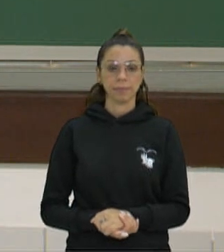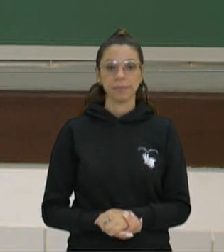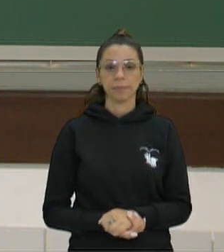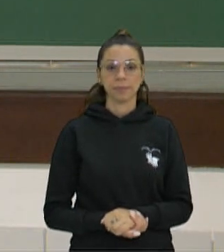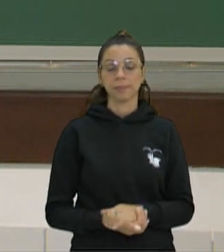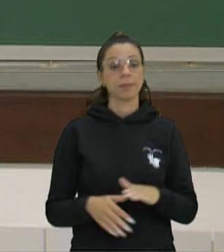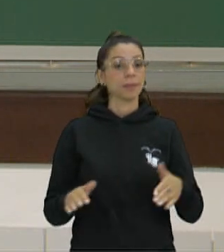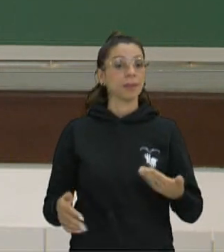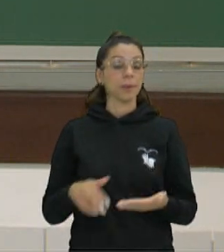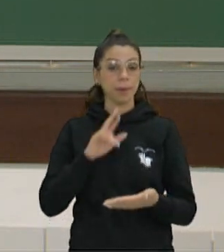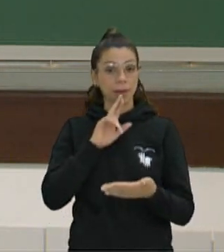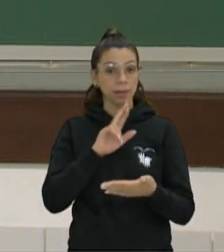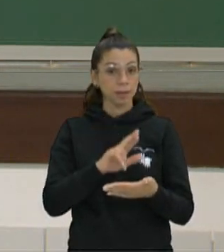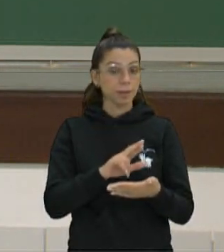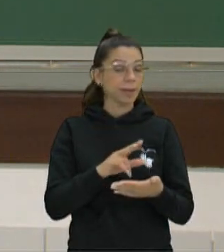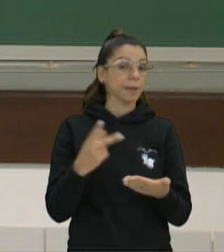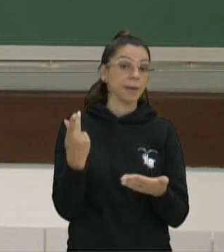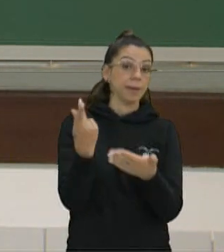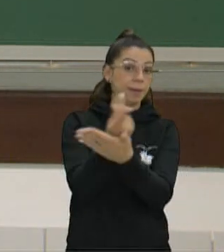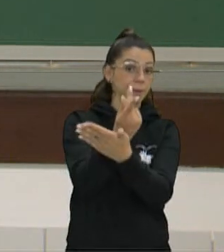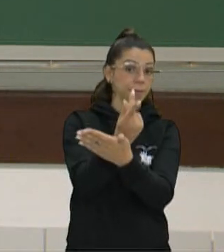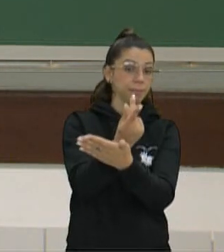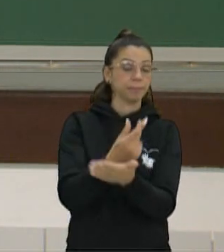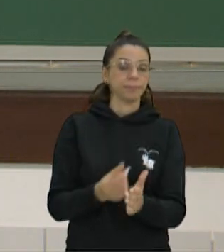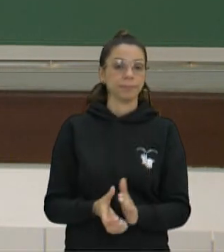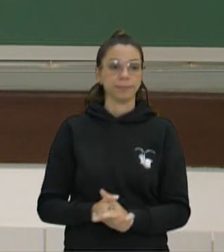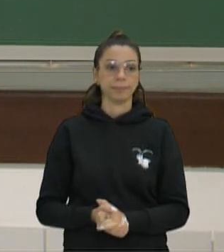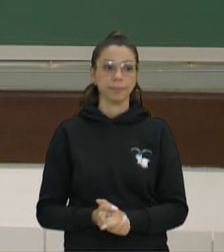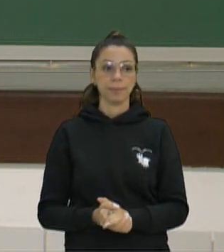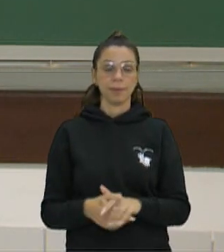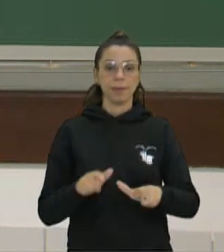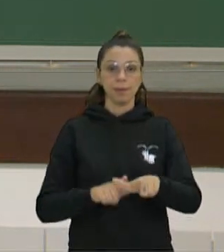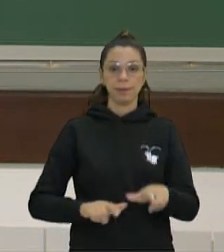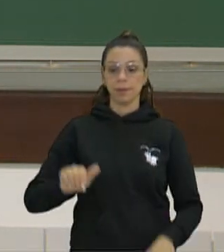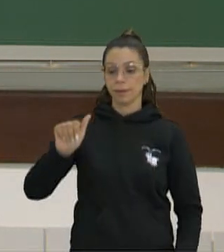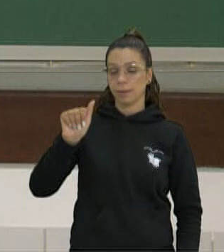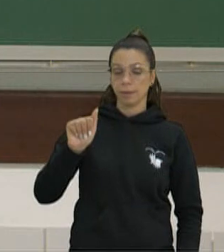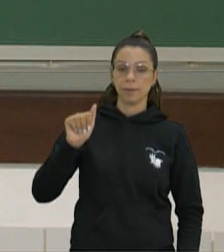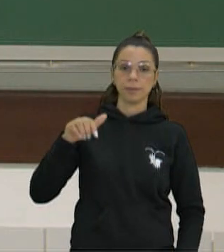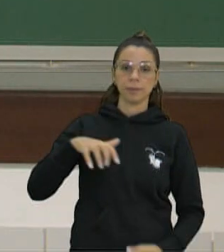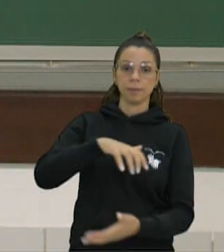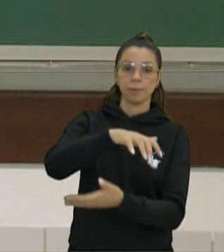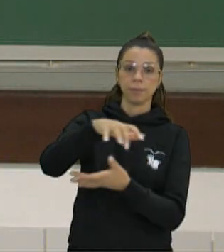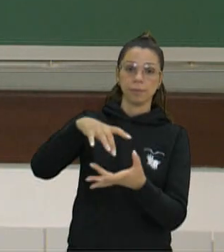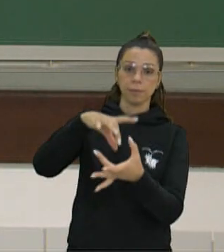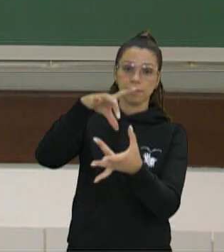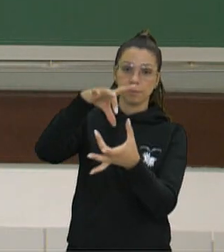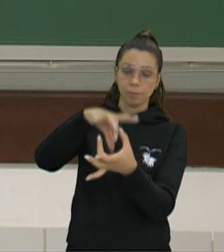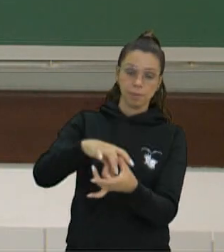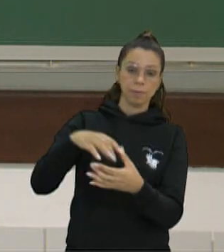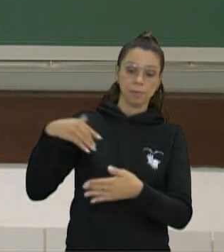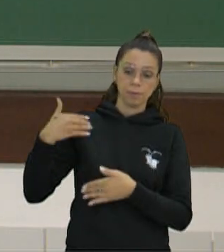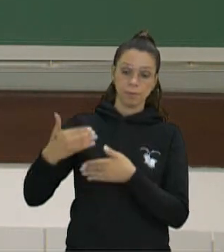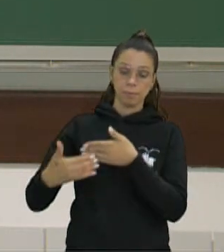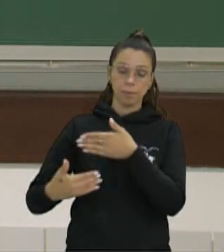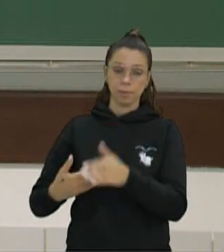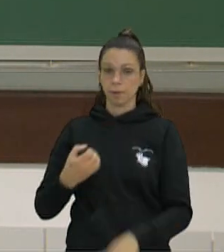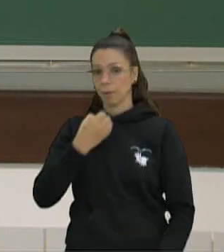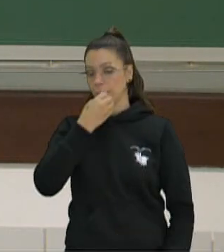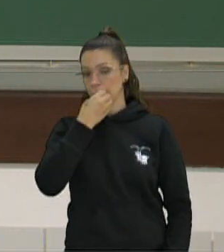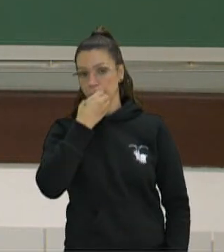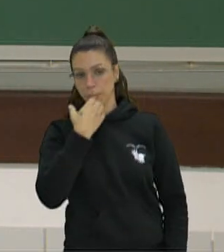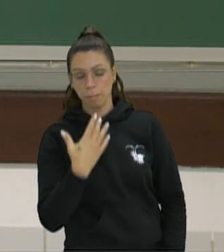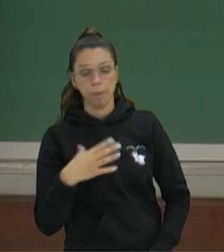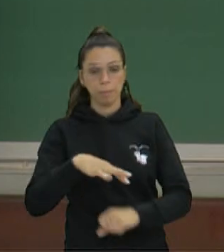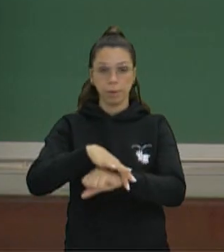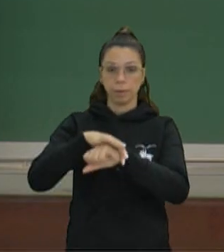Então, qual é a resposta incorreta? É a letra A. A globalização é um processo ideal para garantir